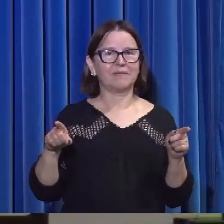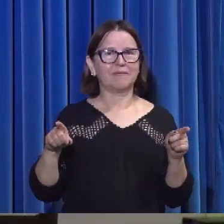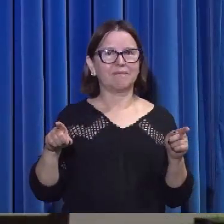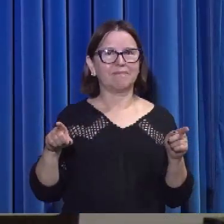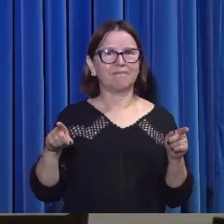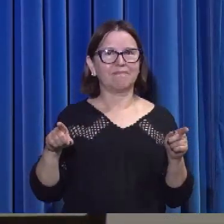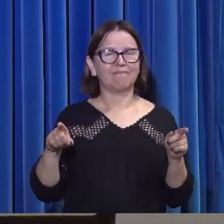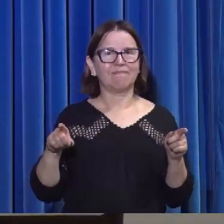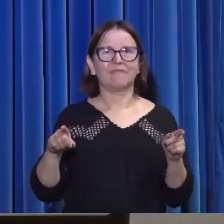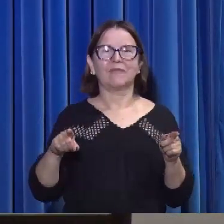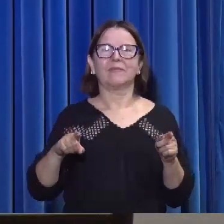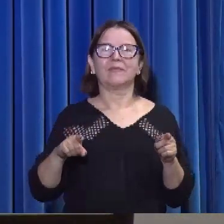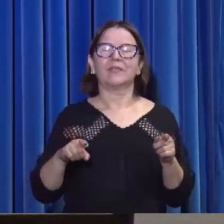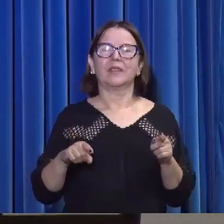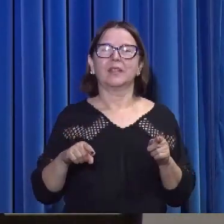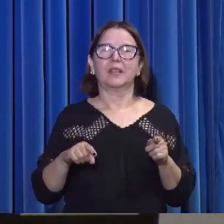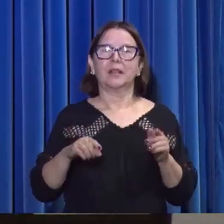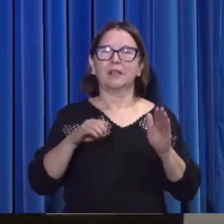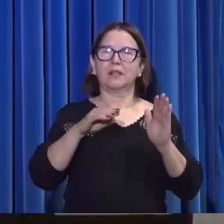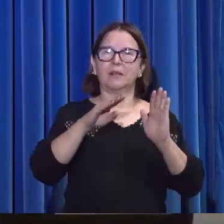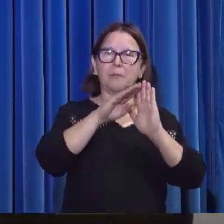frente.